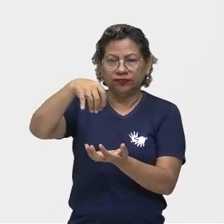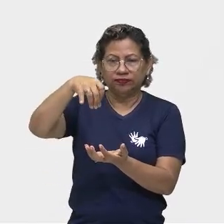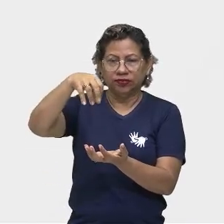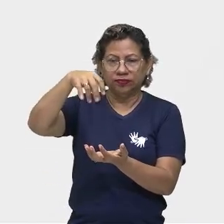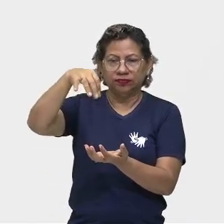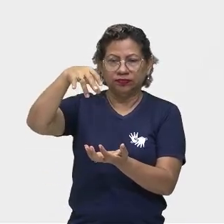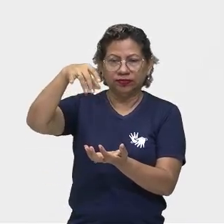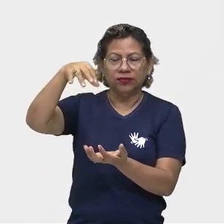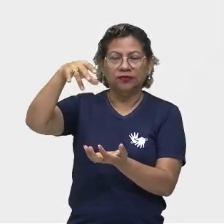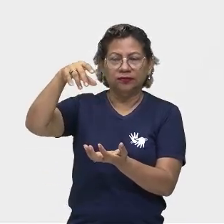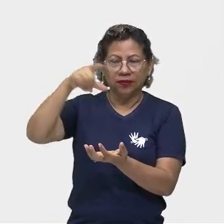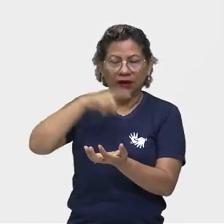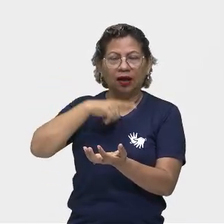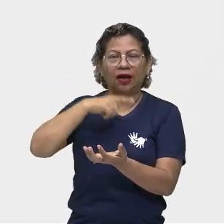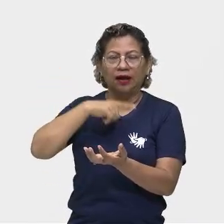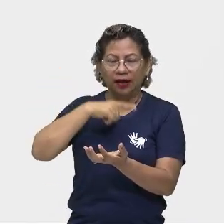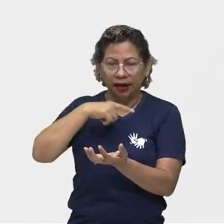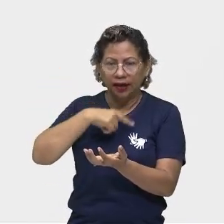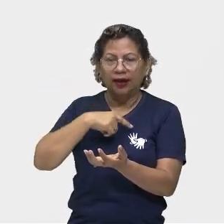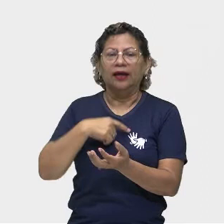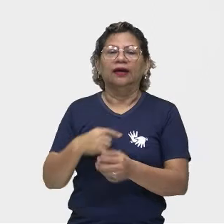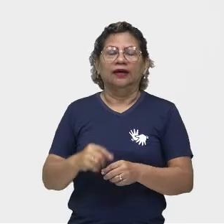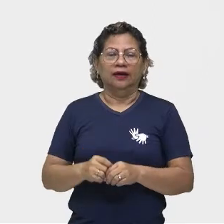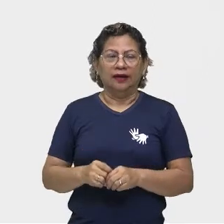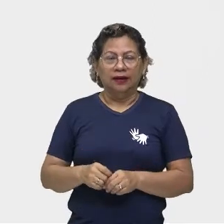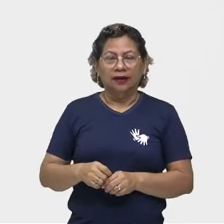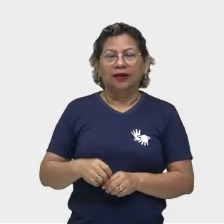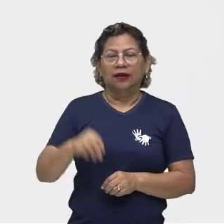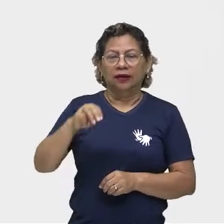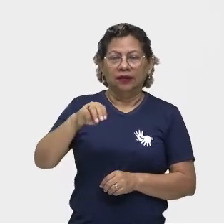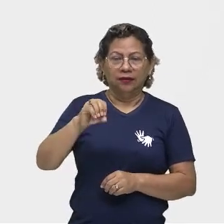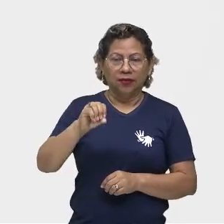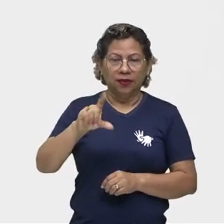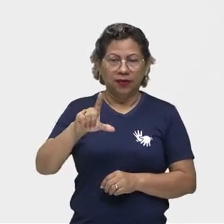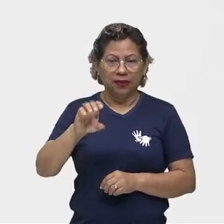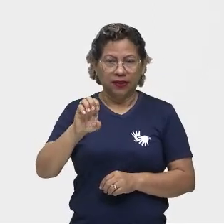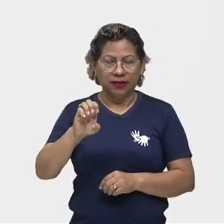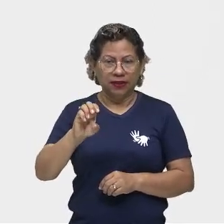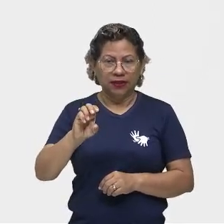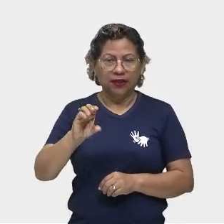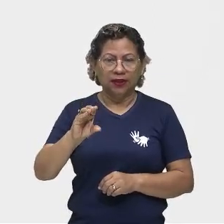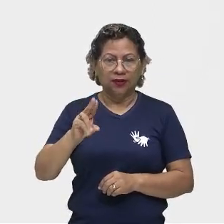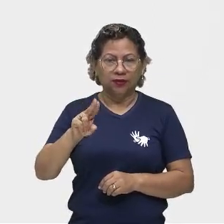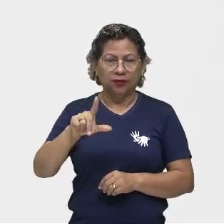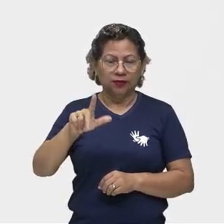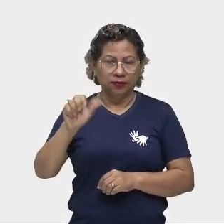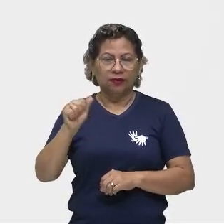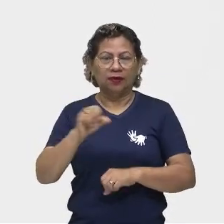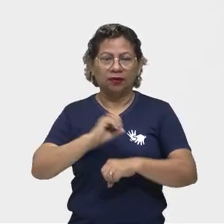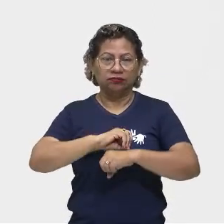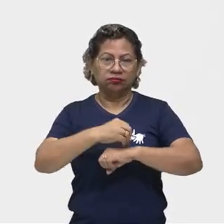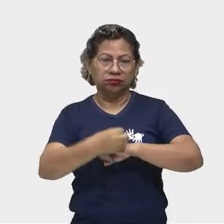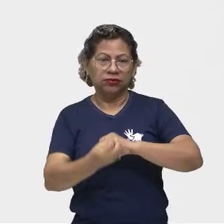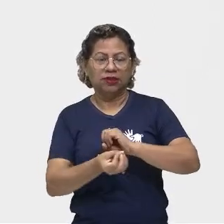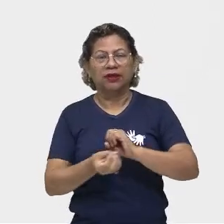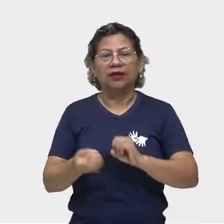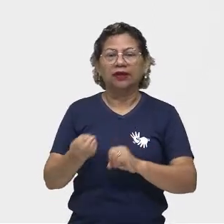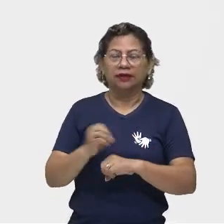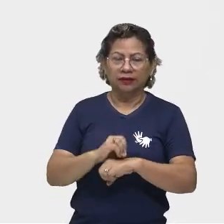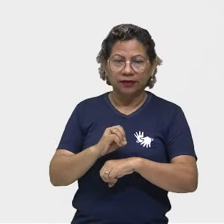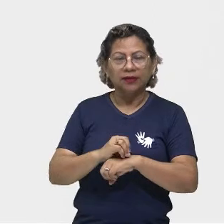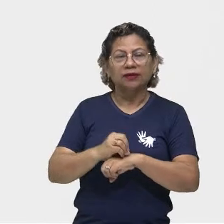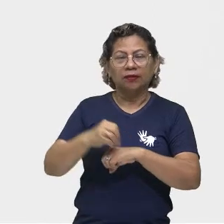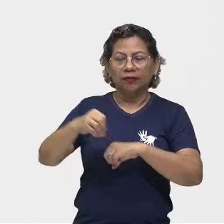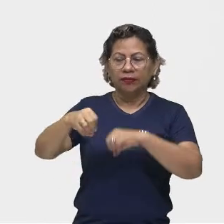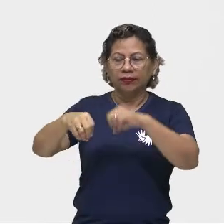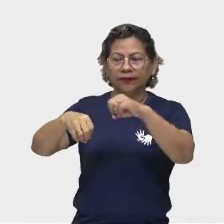das moléculas de água, né, onde elas vai aumentar a temperatura dessa água que está presente na caldeira. E aí,